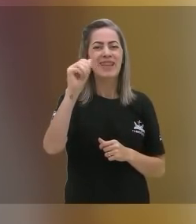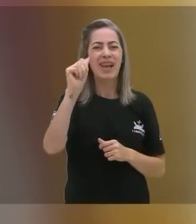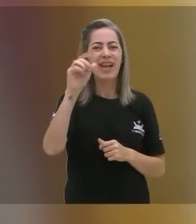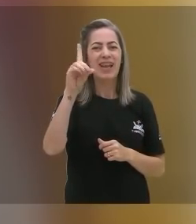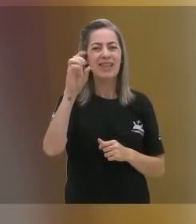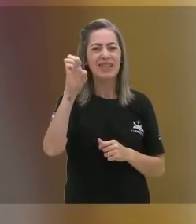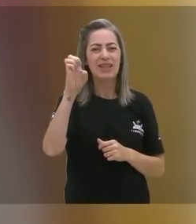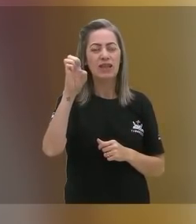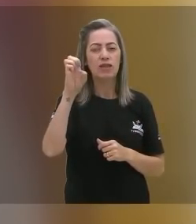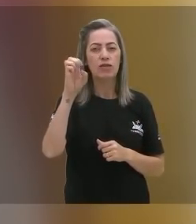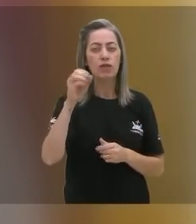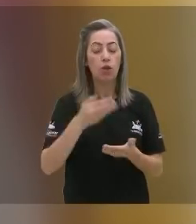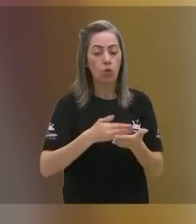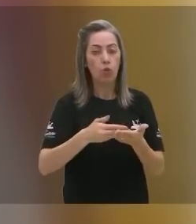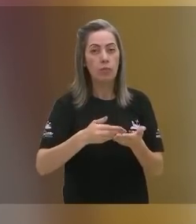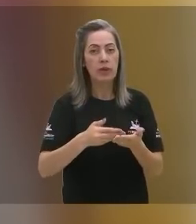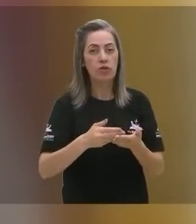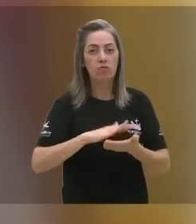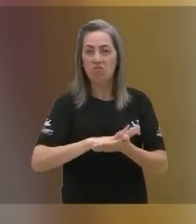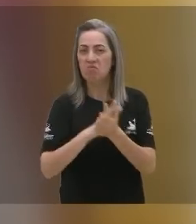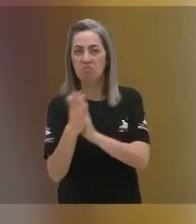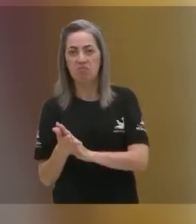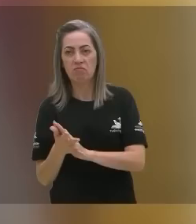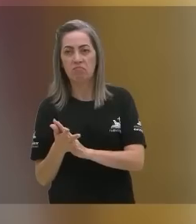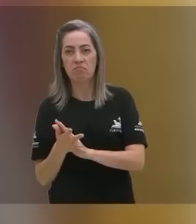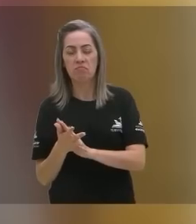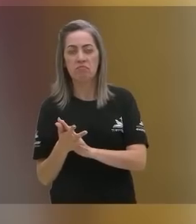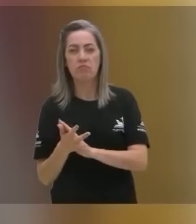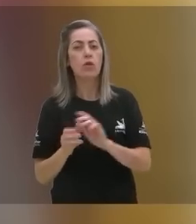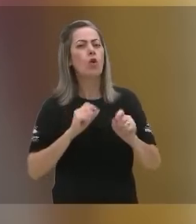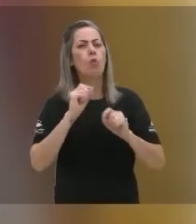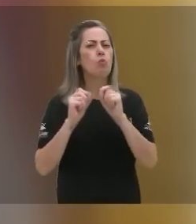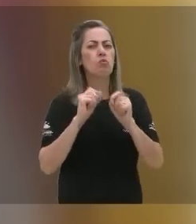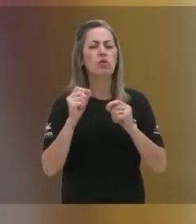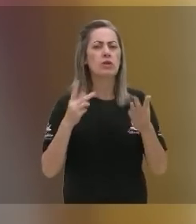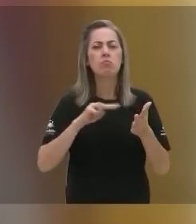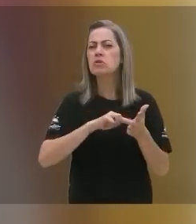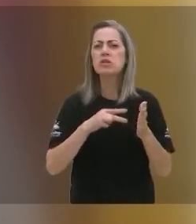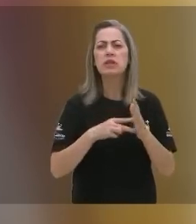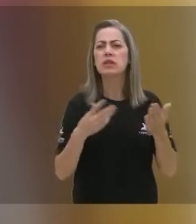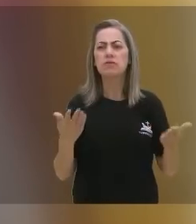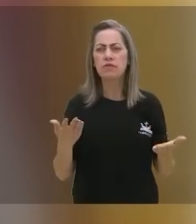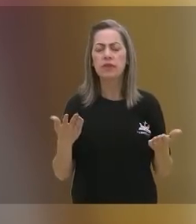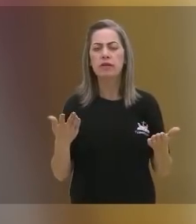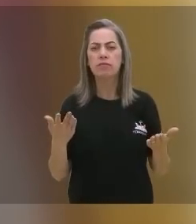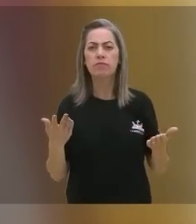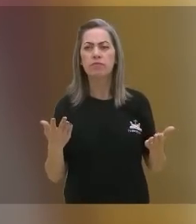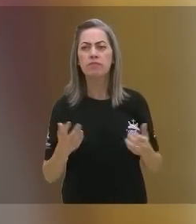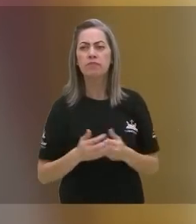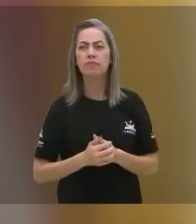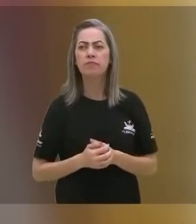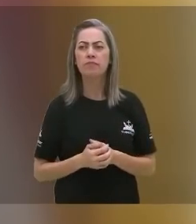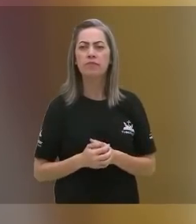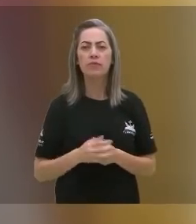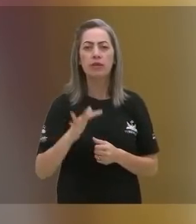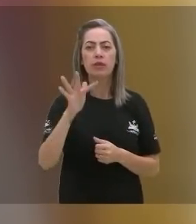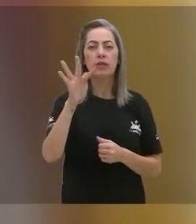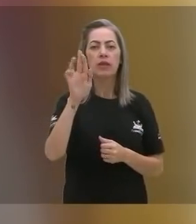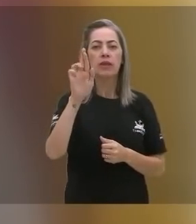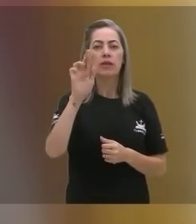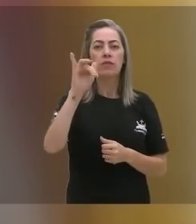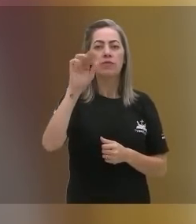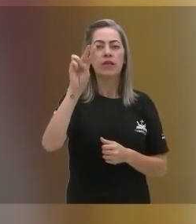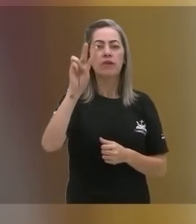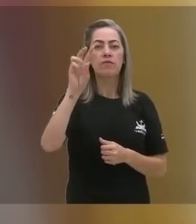O que é isso? E estou falando aqui para pessoas que são de igreja. O que é